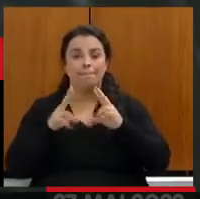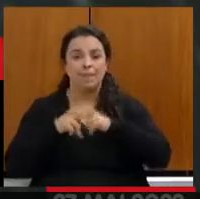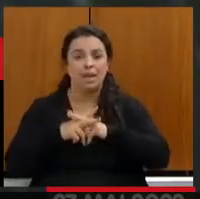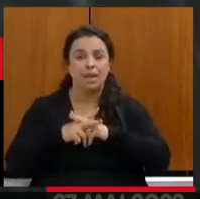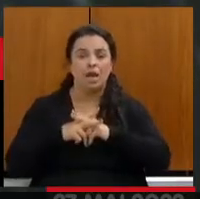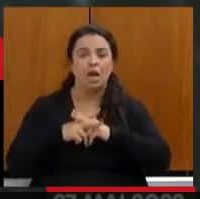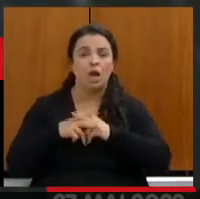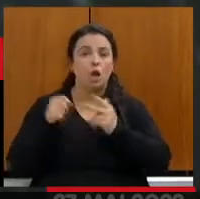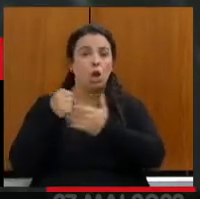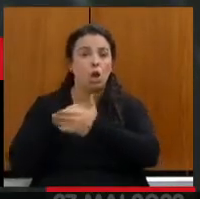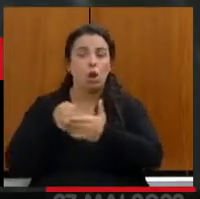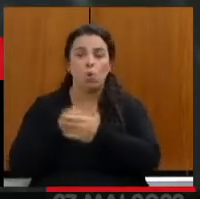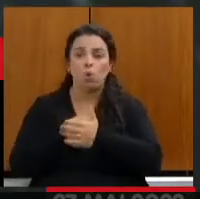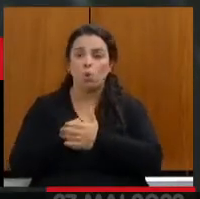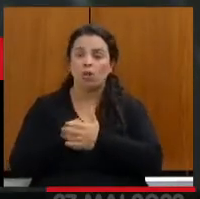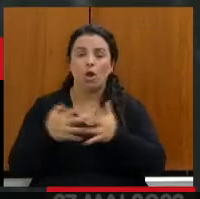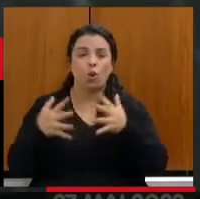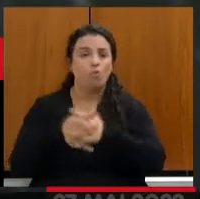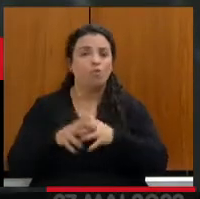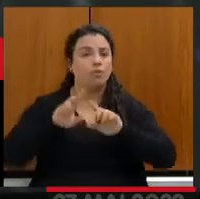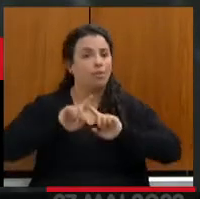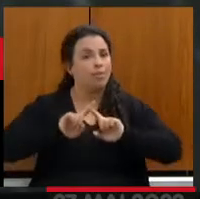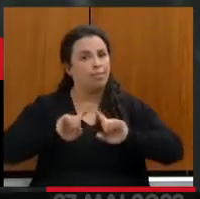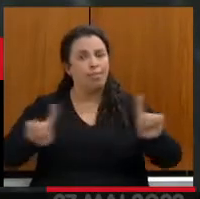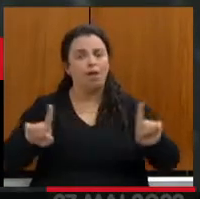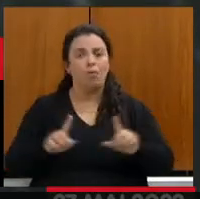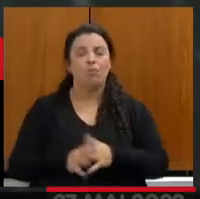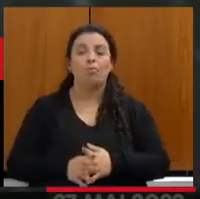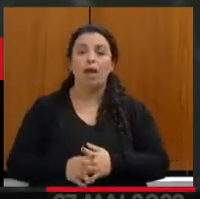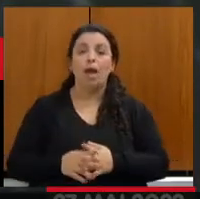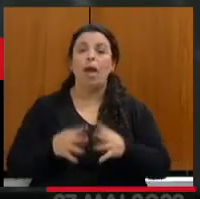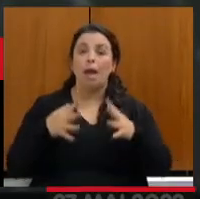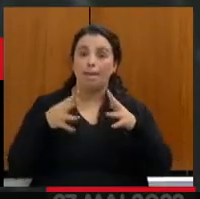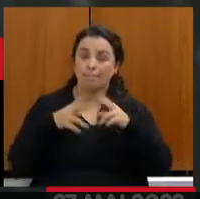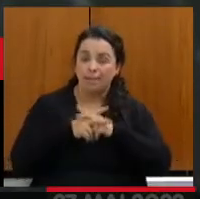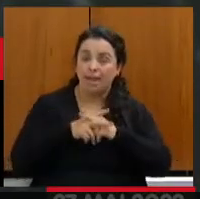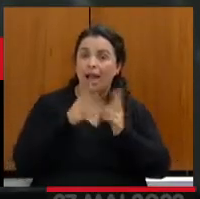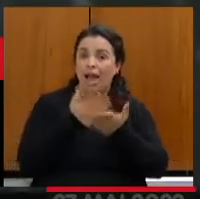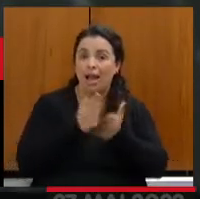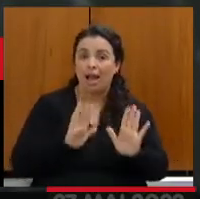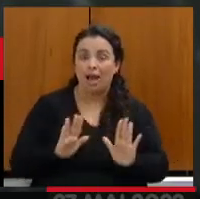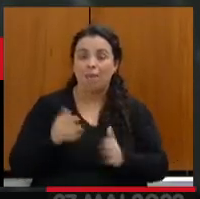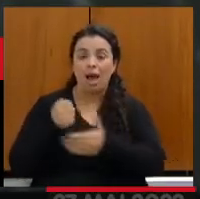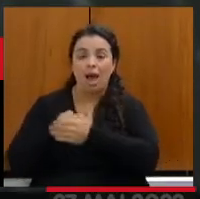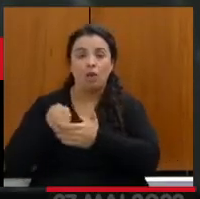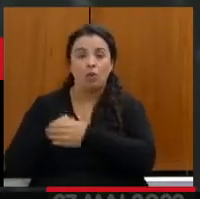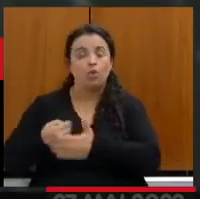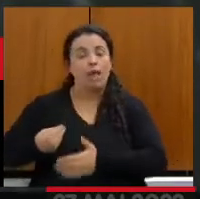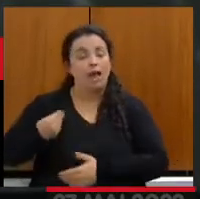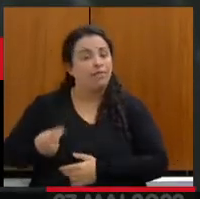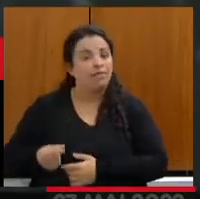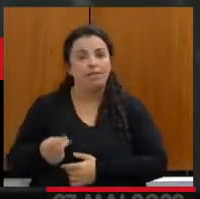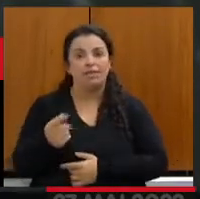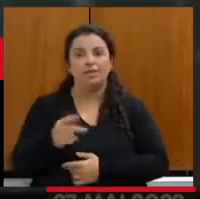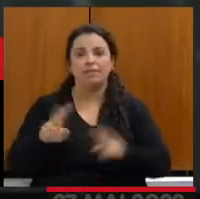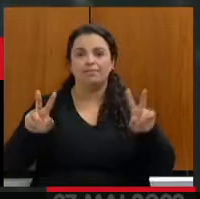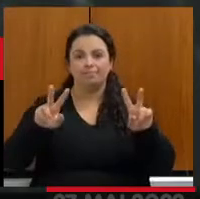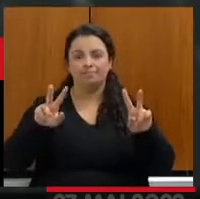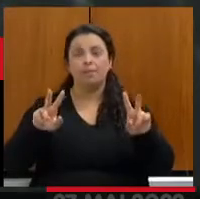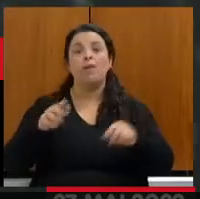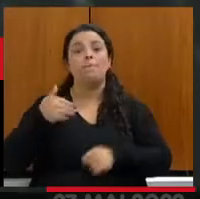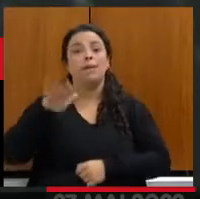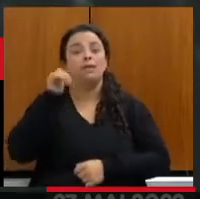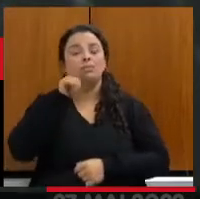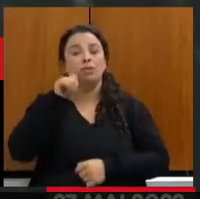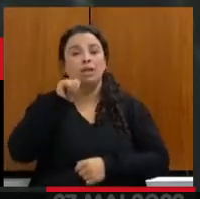hora para acabar uma luta é para a vida inteira mas mulheres na política significa + política